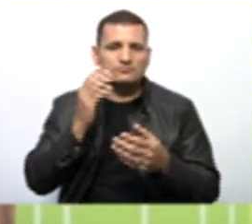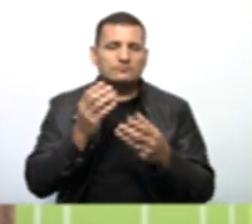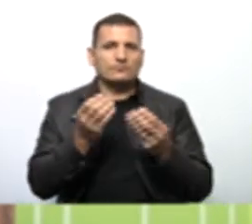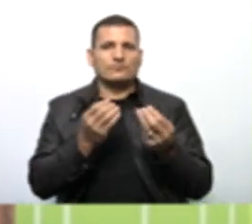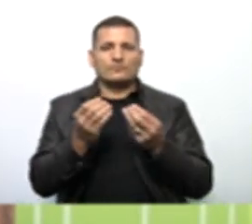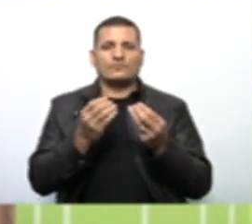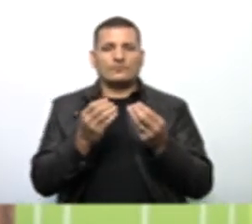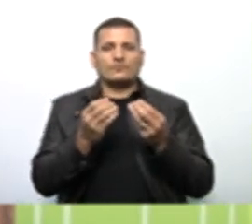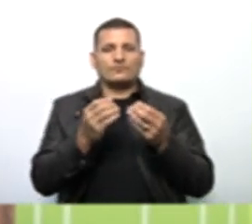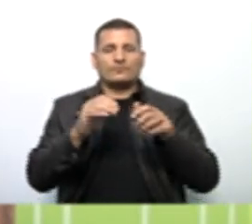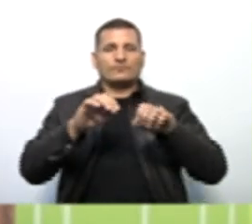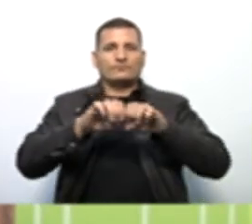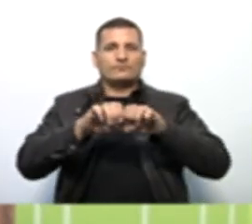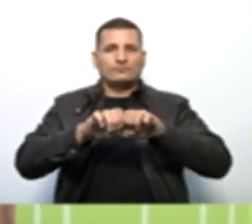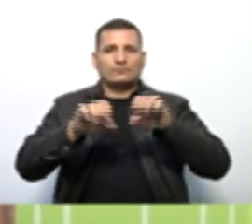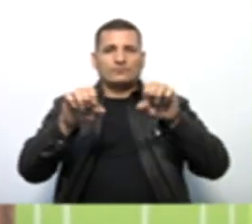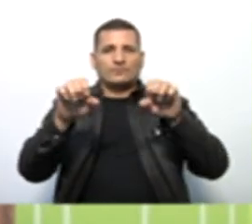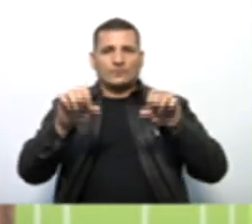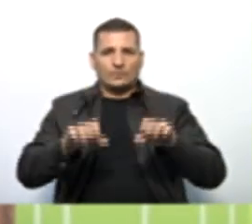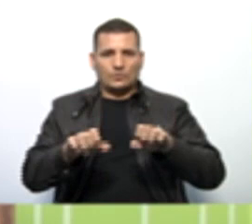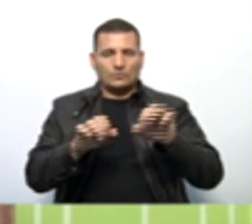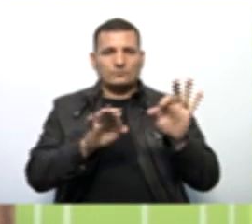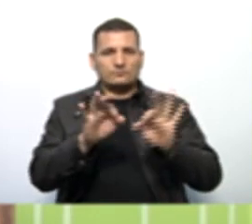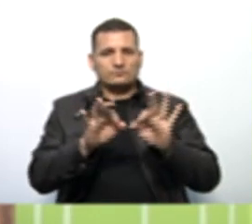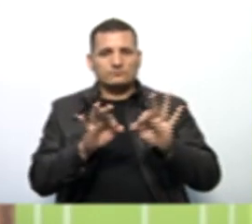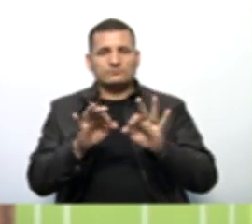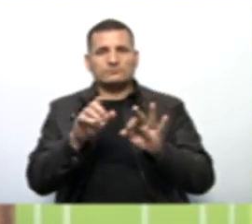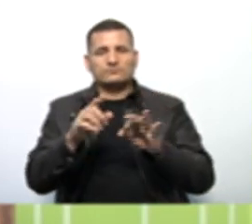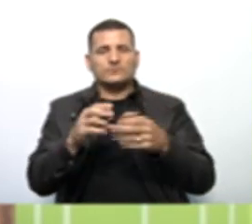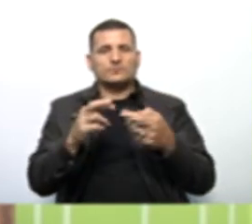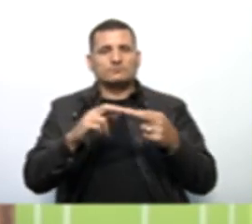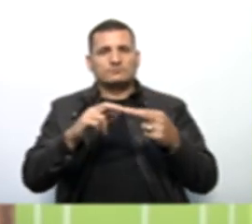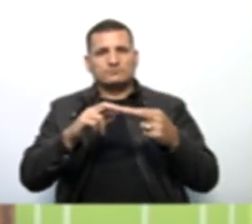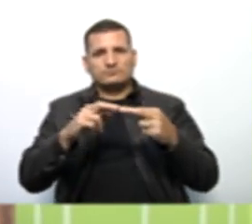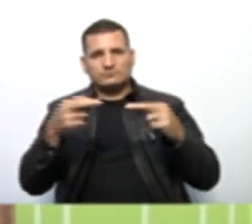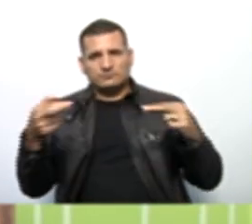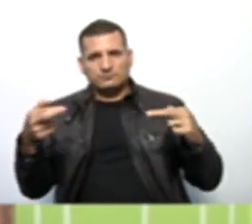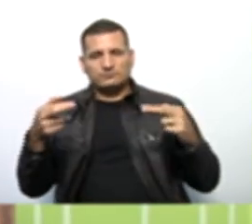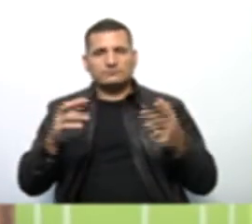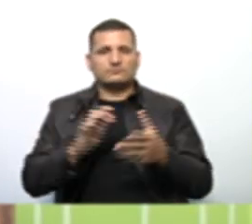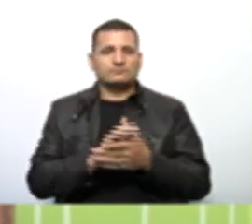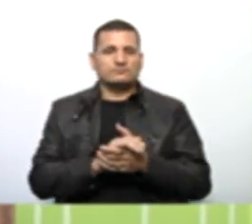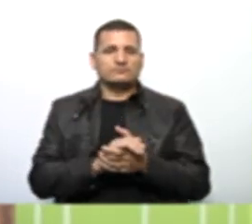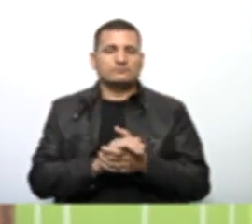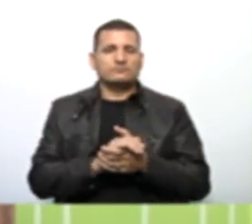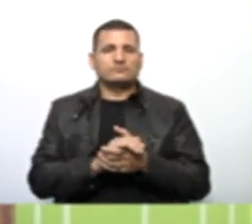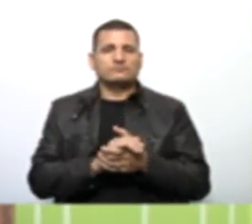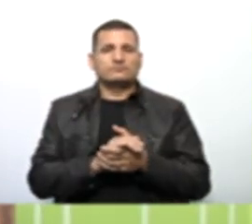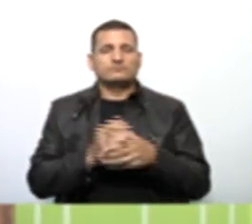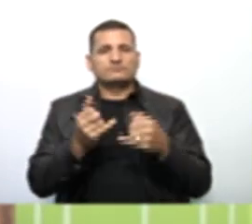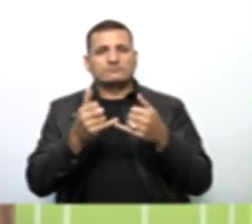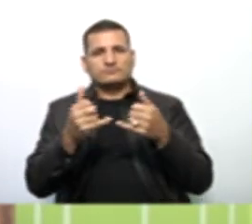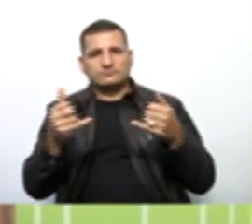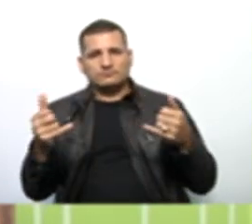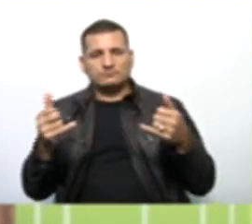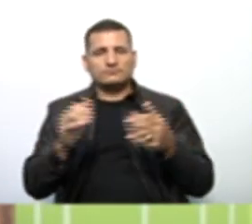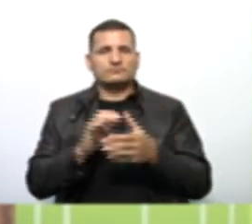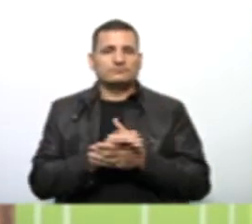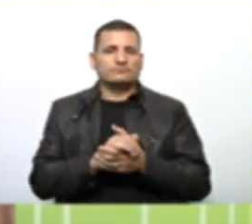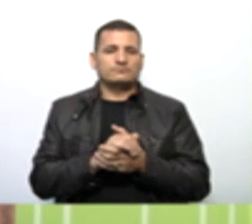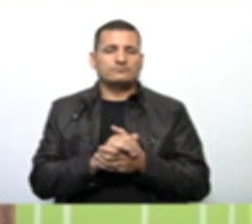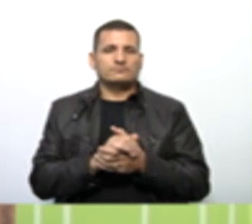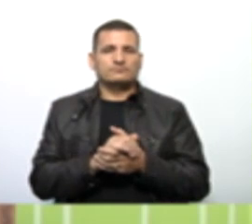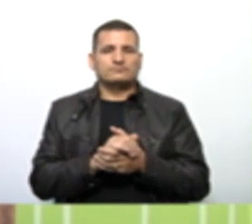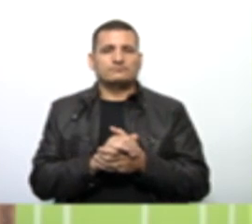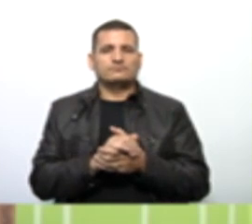a infraestrutura é o suficiente pode utilizar o cabo para trançar do cabo e coaxial fibra ótica a gente